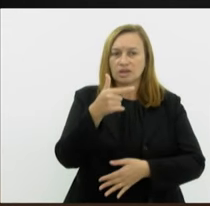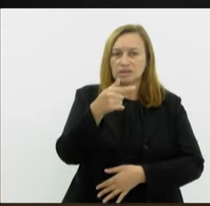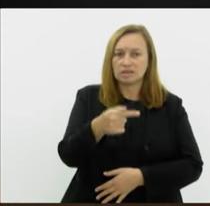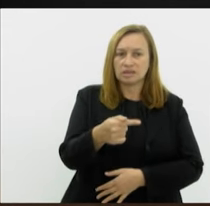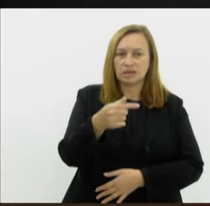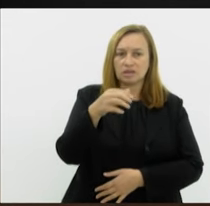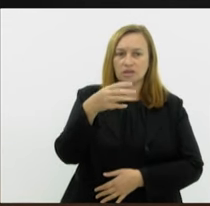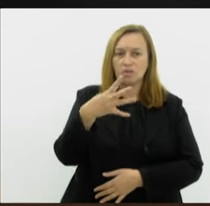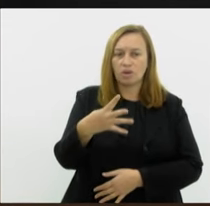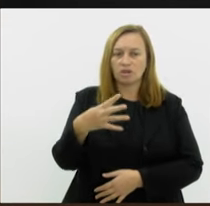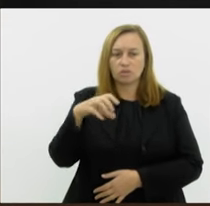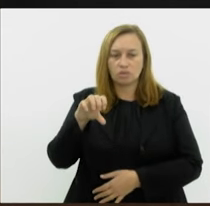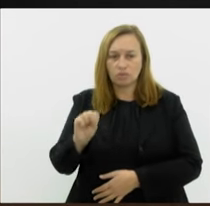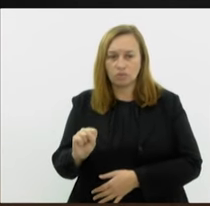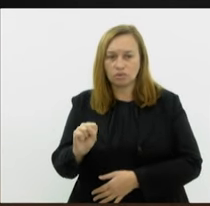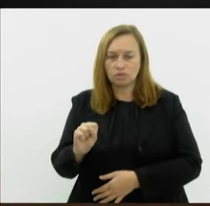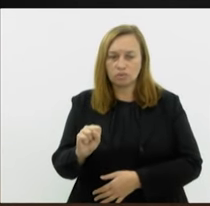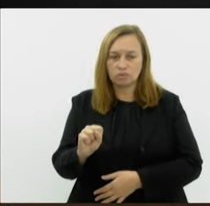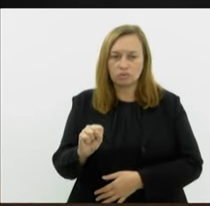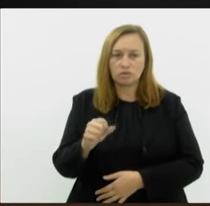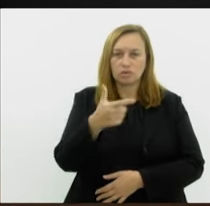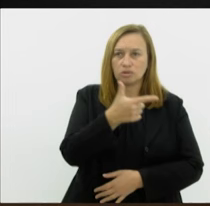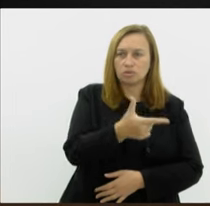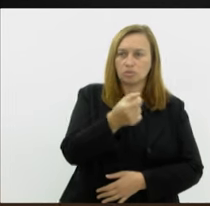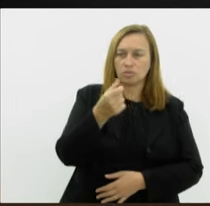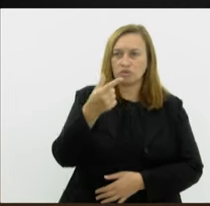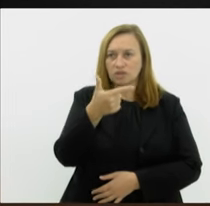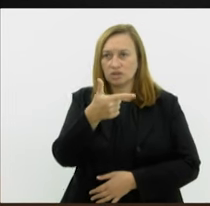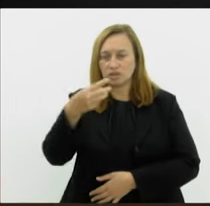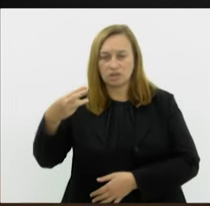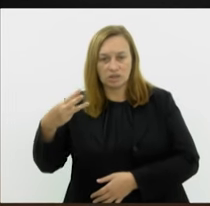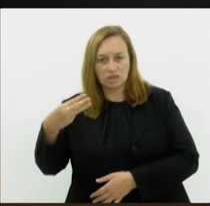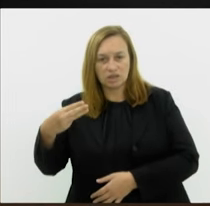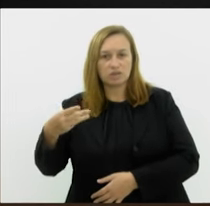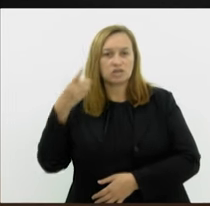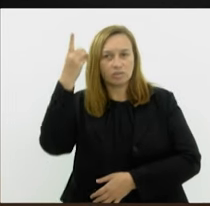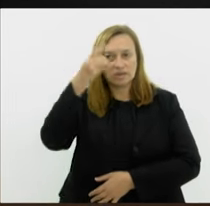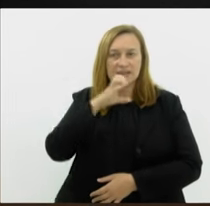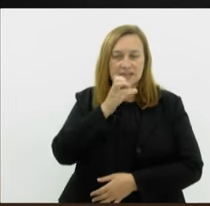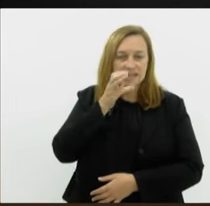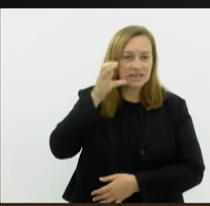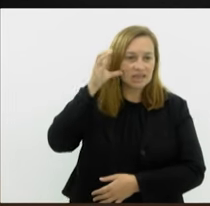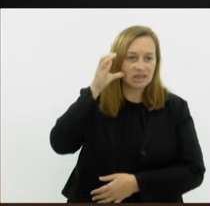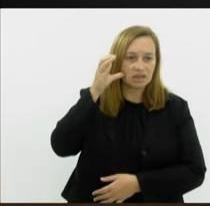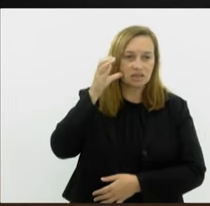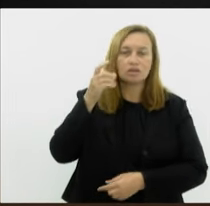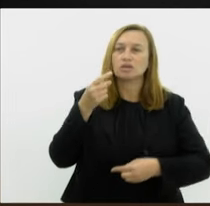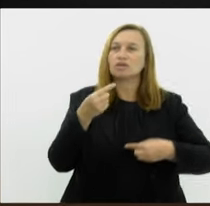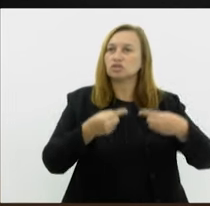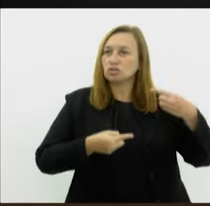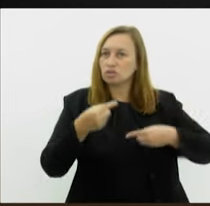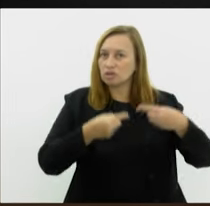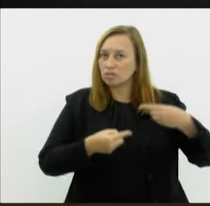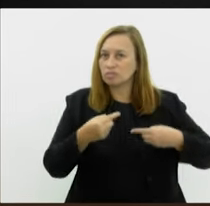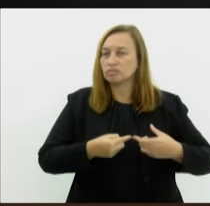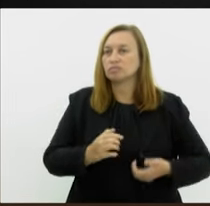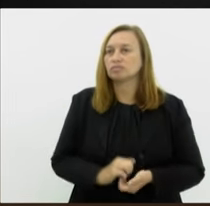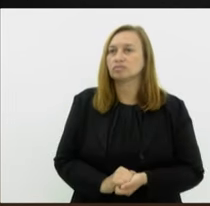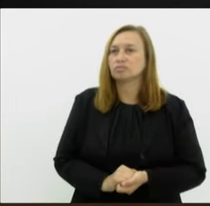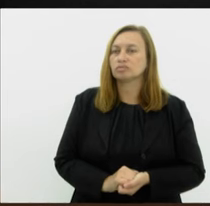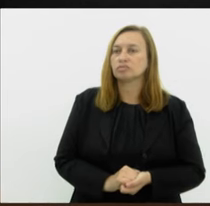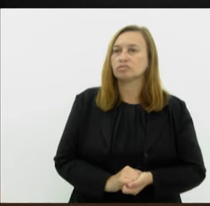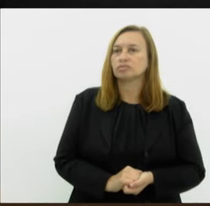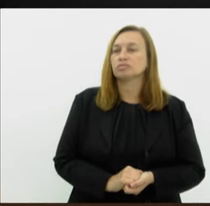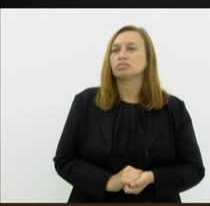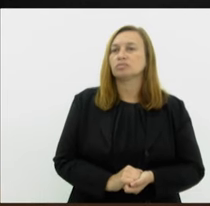748 da pauta de 2023, da deputada Célia Jordão, com os pareceres emitidos em discussão, uma vez